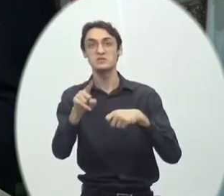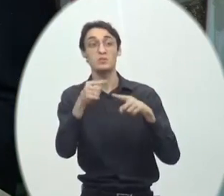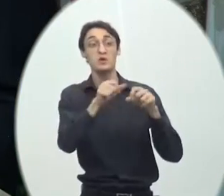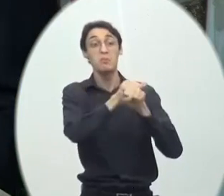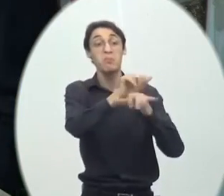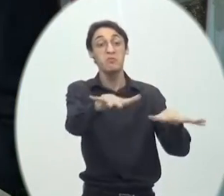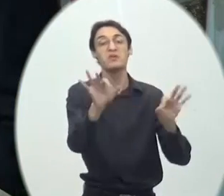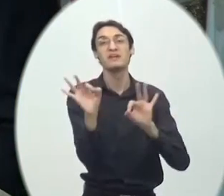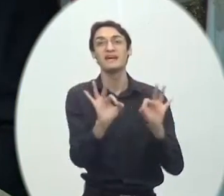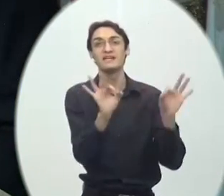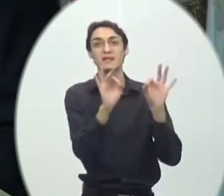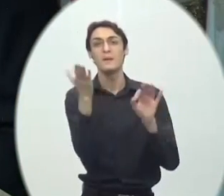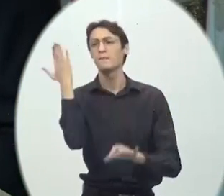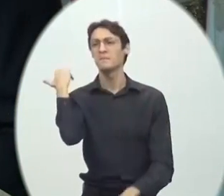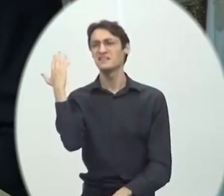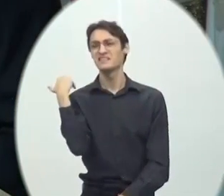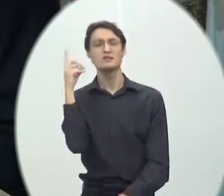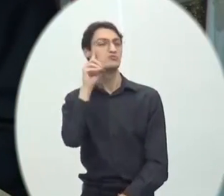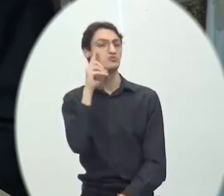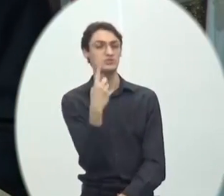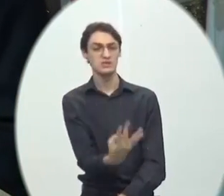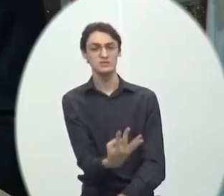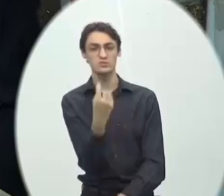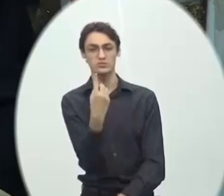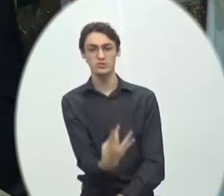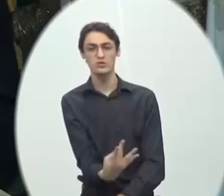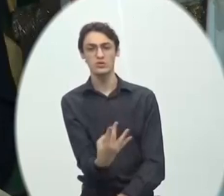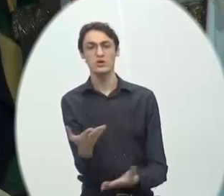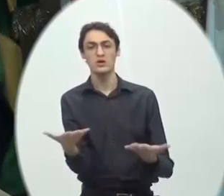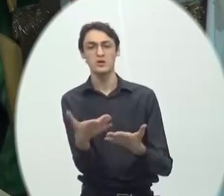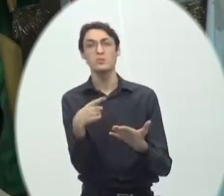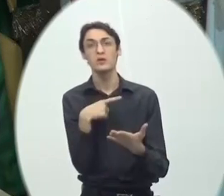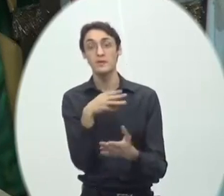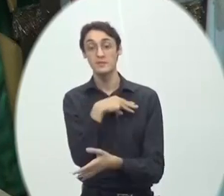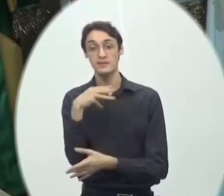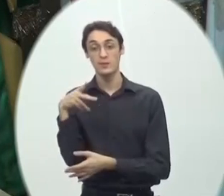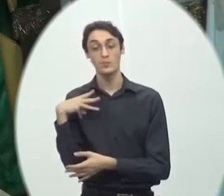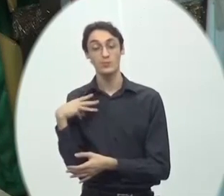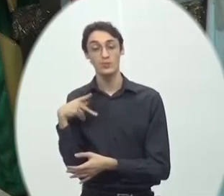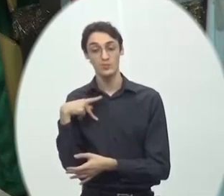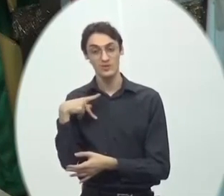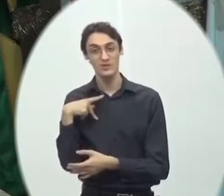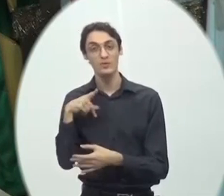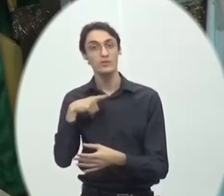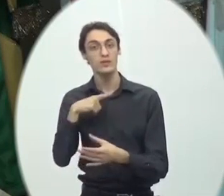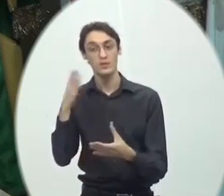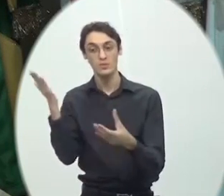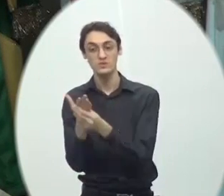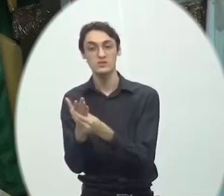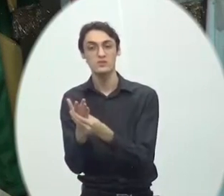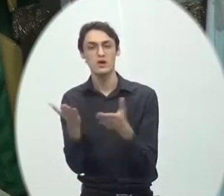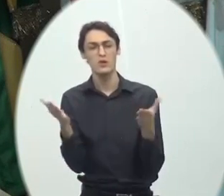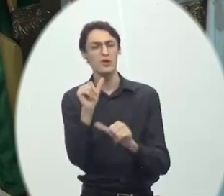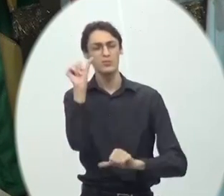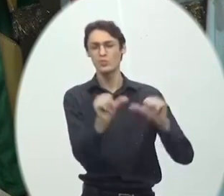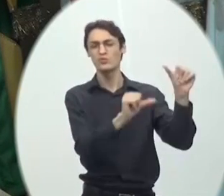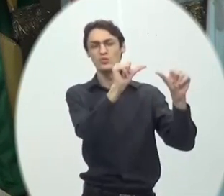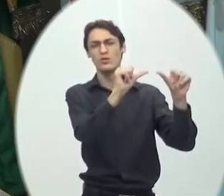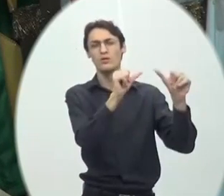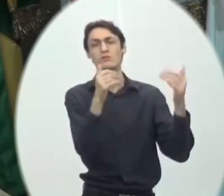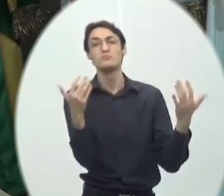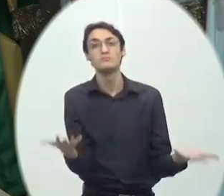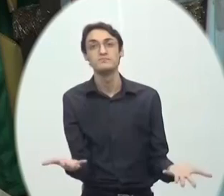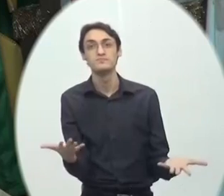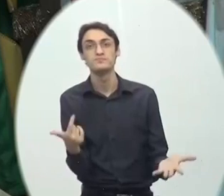14 dias ficar isolado, se não respondia processo, Ministério Público, polícia. Agora coisas mudaram. E